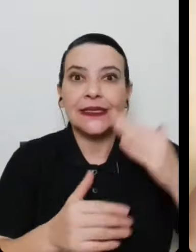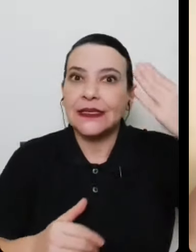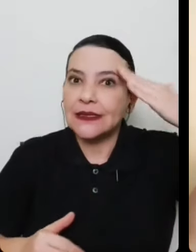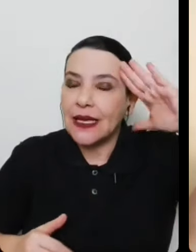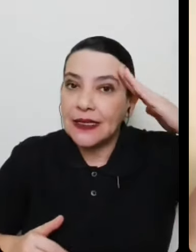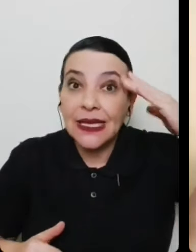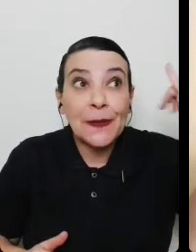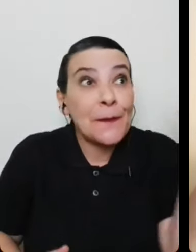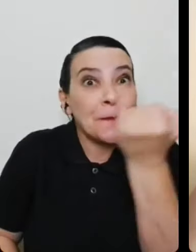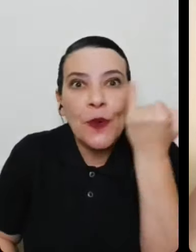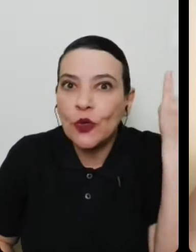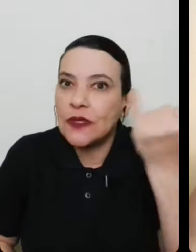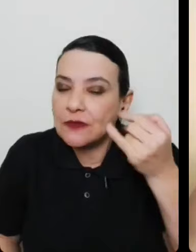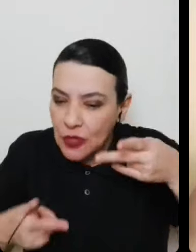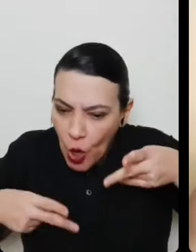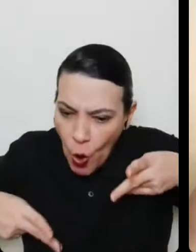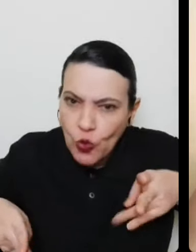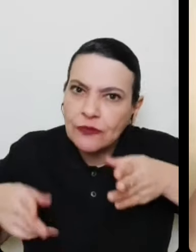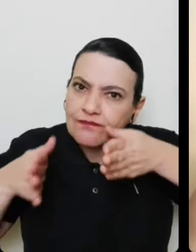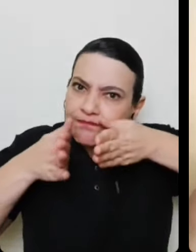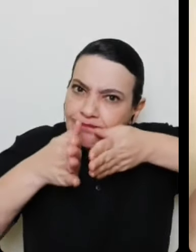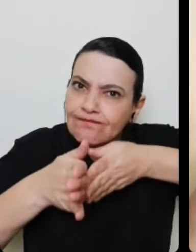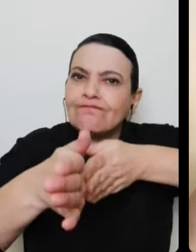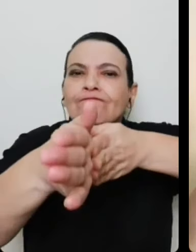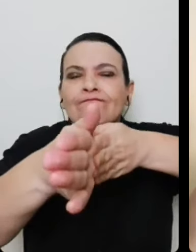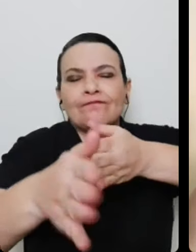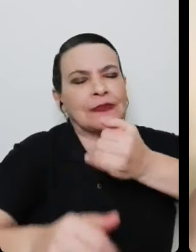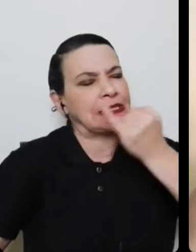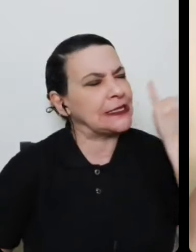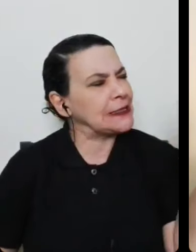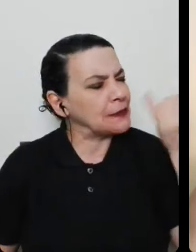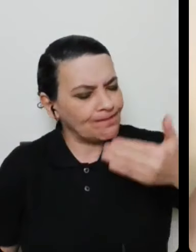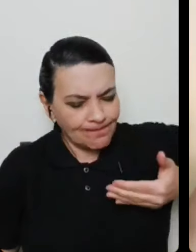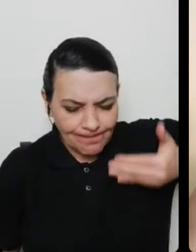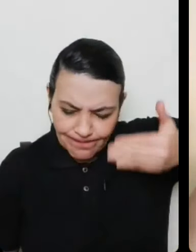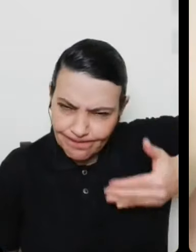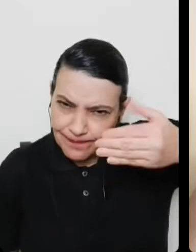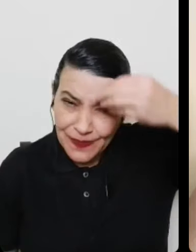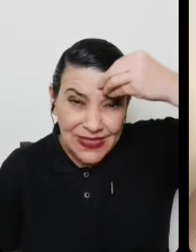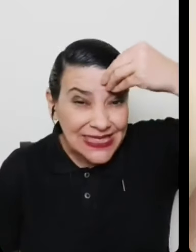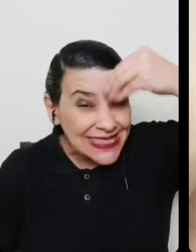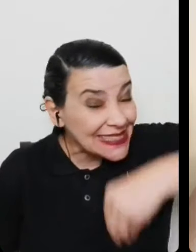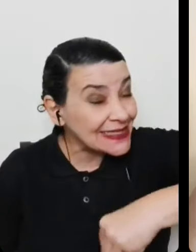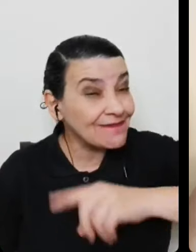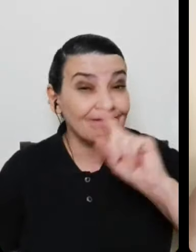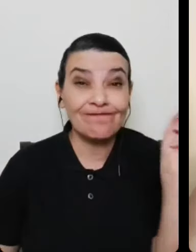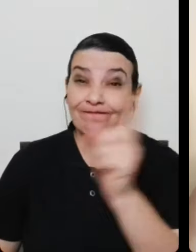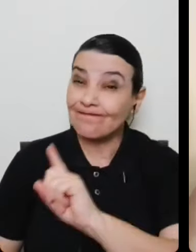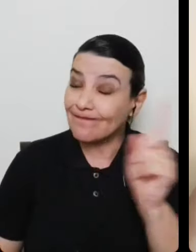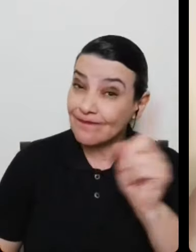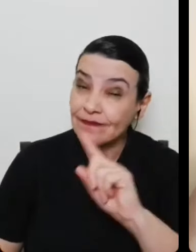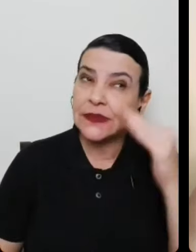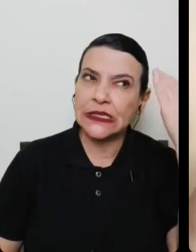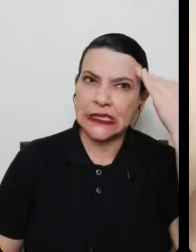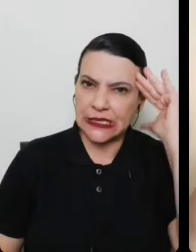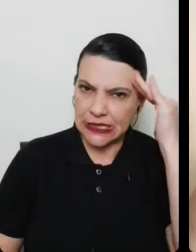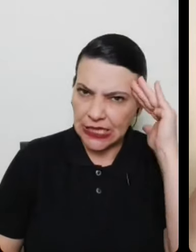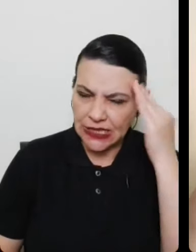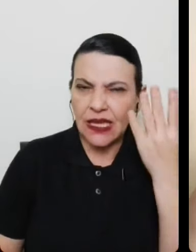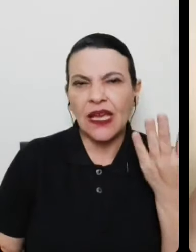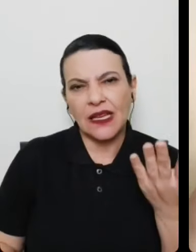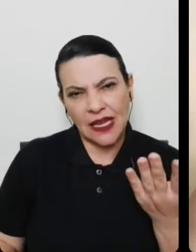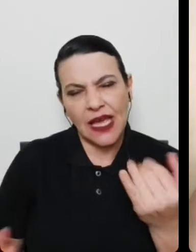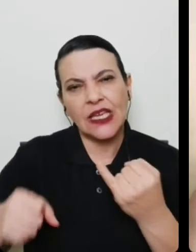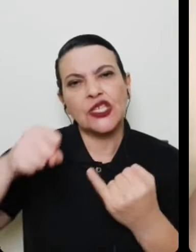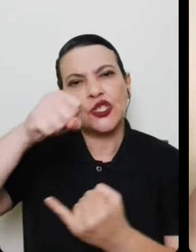caminhando. Acho que é o mais importante. É caminhar, não desistir, entender o momento de cada instituição, em